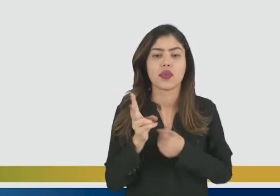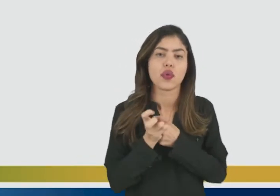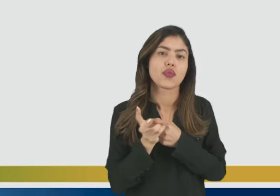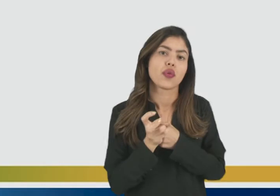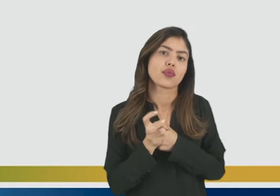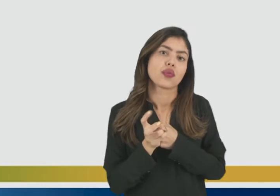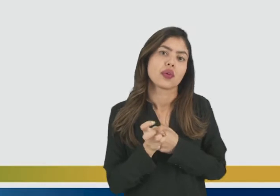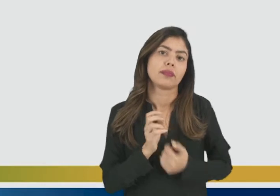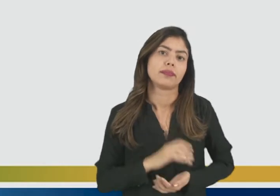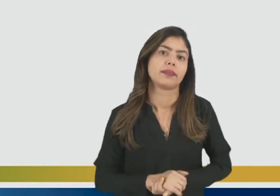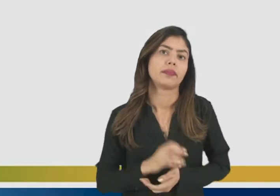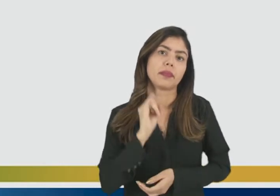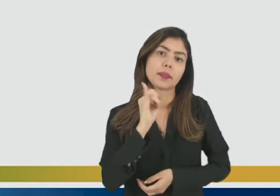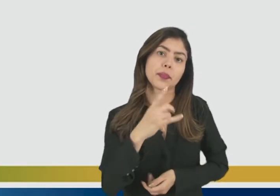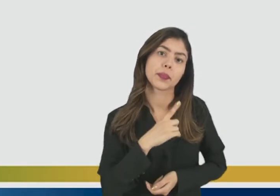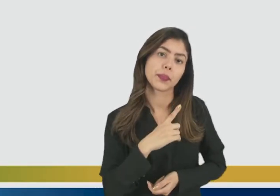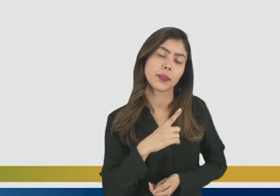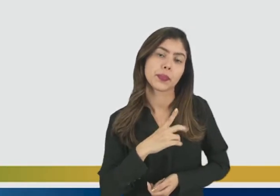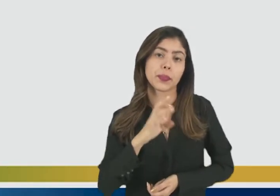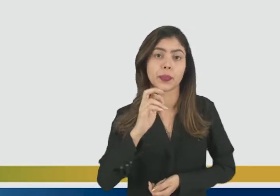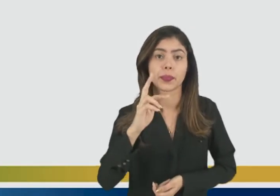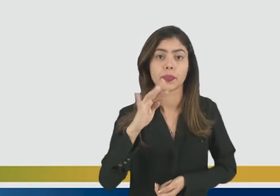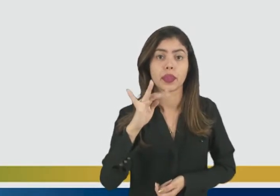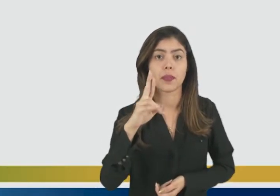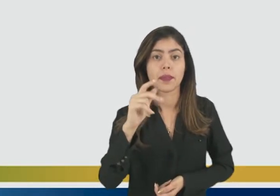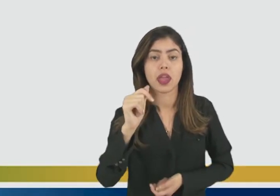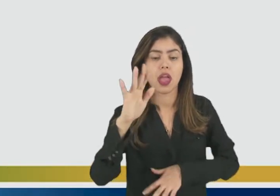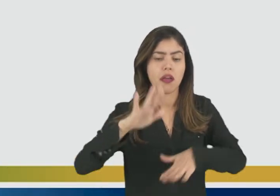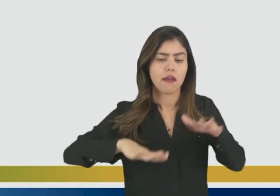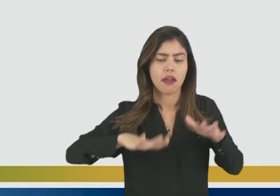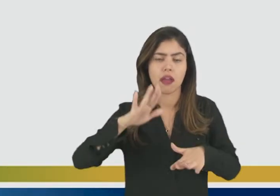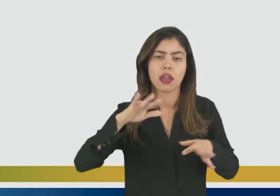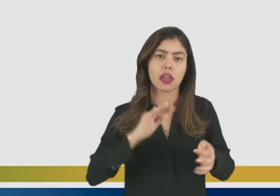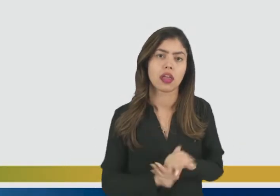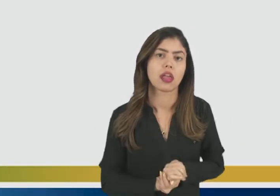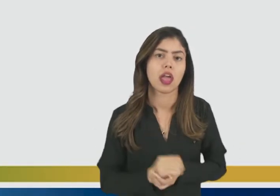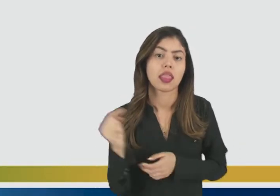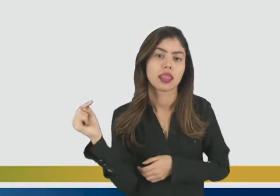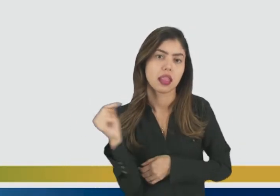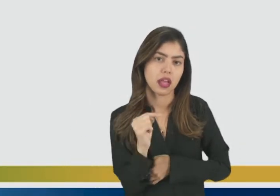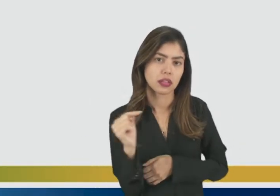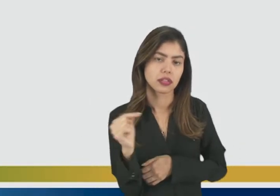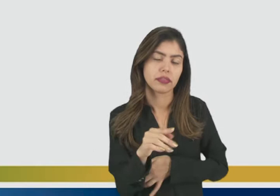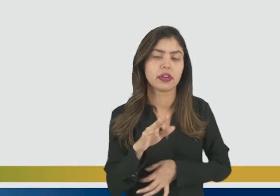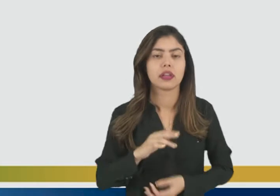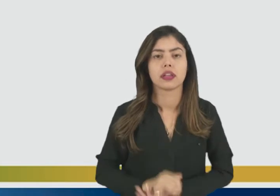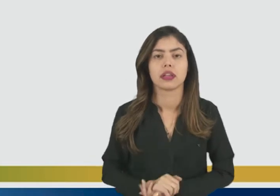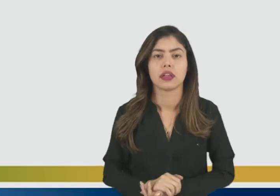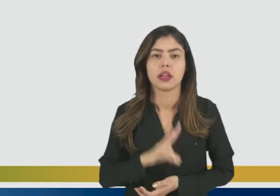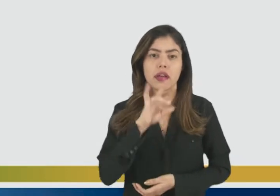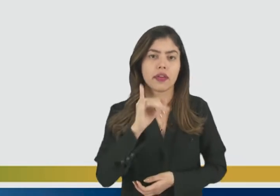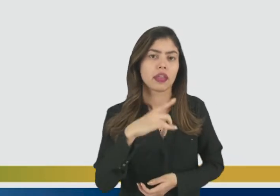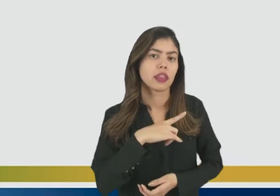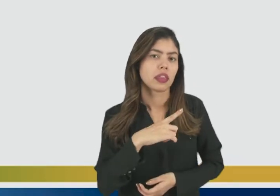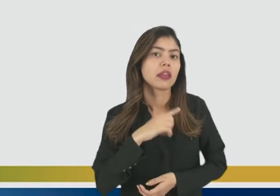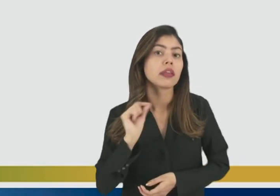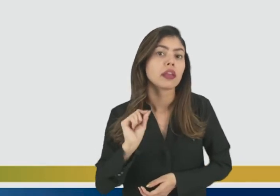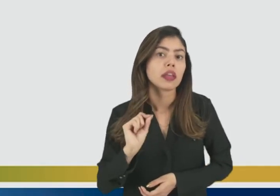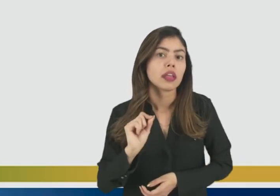calor. Se essa variação de entalpia for uma variação de entalpia negativa, nós teremos uma